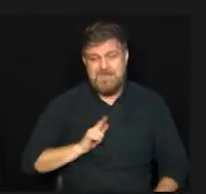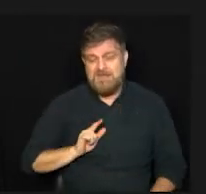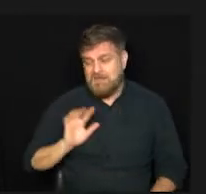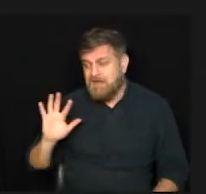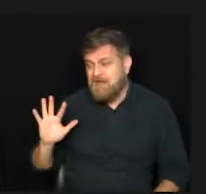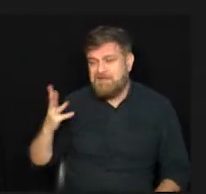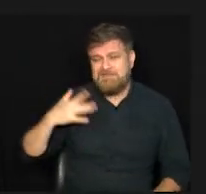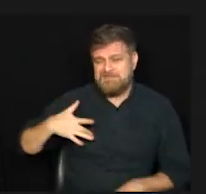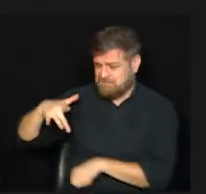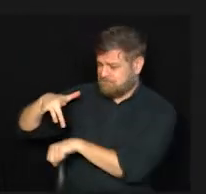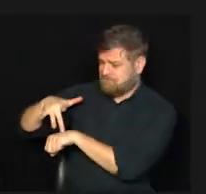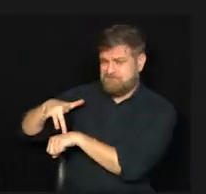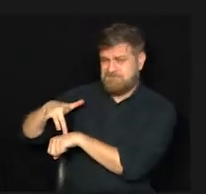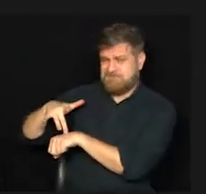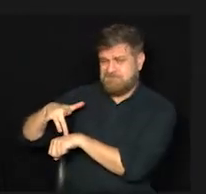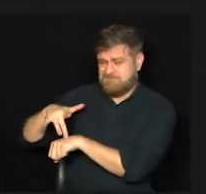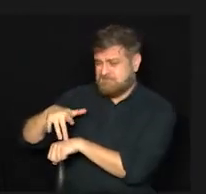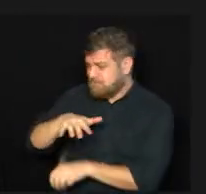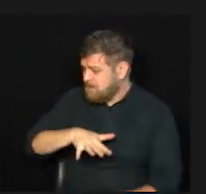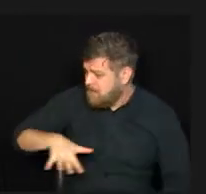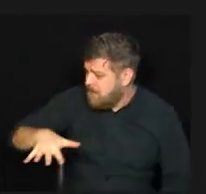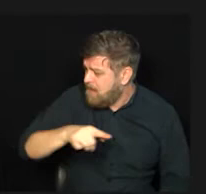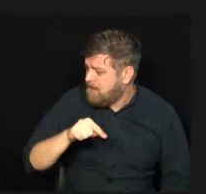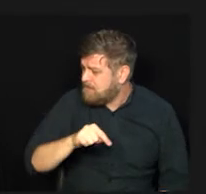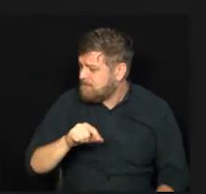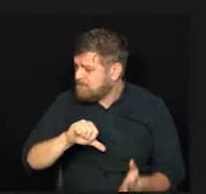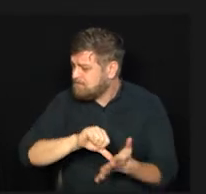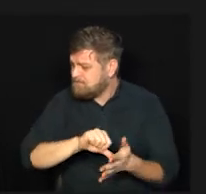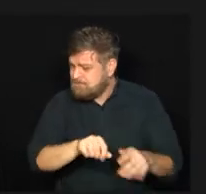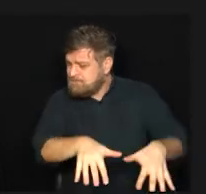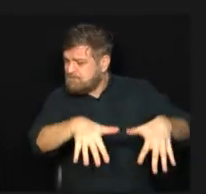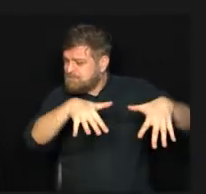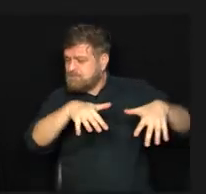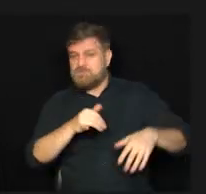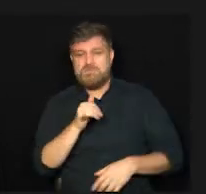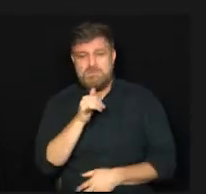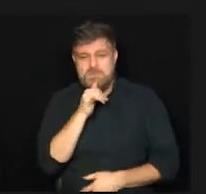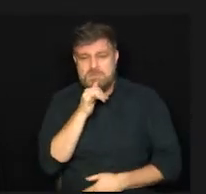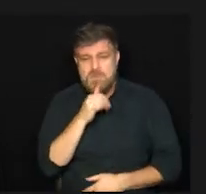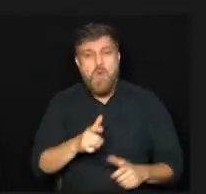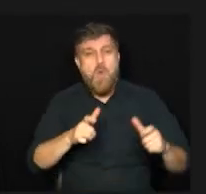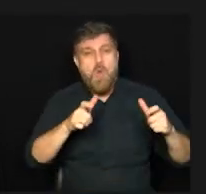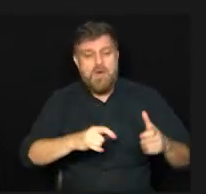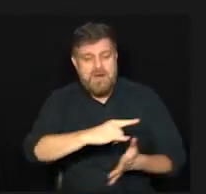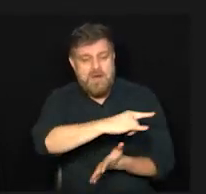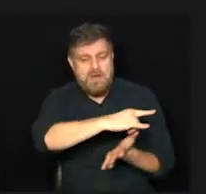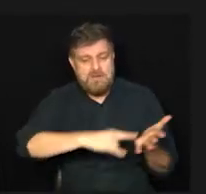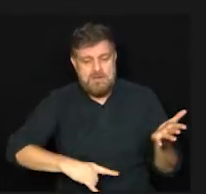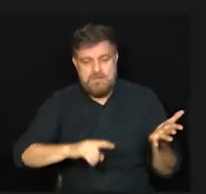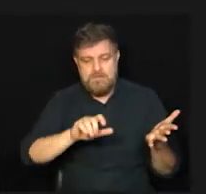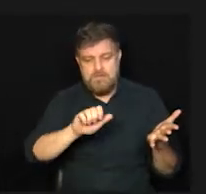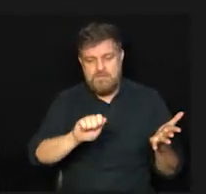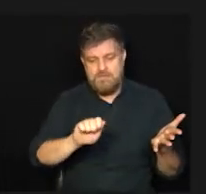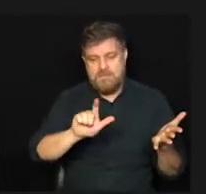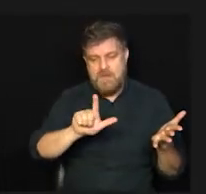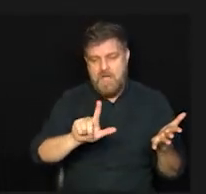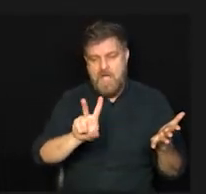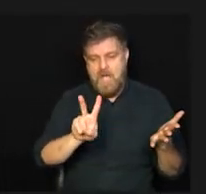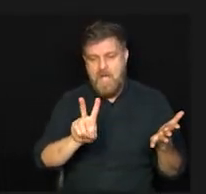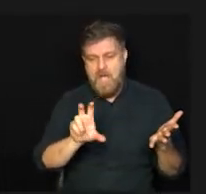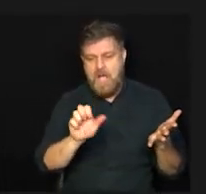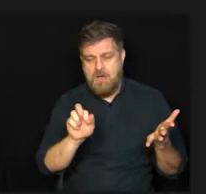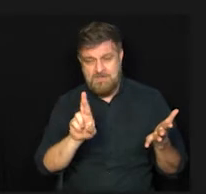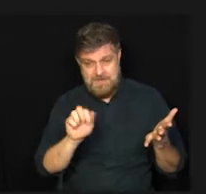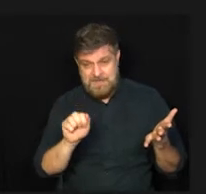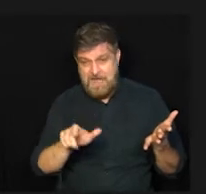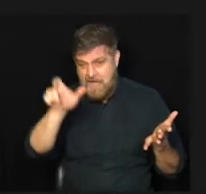na área de eventos, né? Que, por exemplo, um lugar que tem alvará já de funcionamento, uma pessoa que for